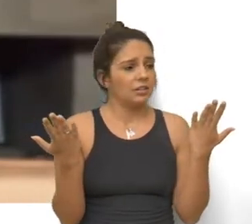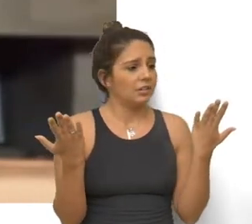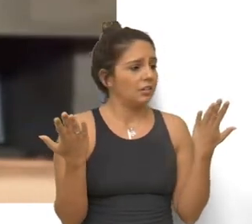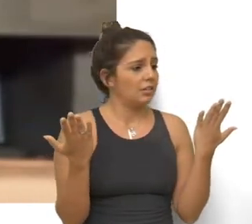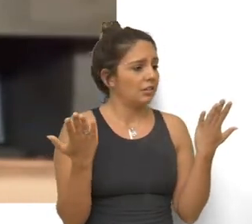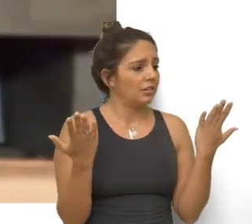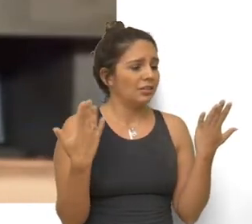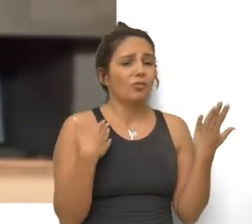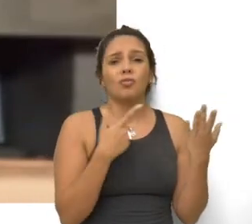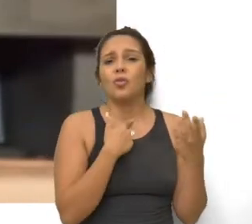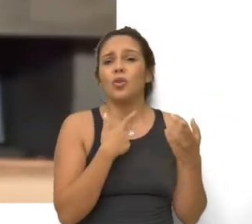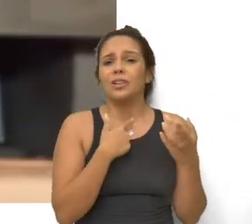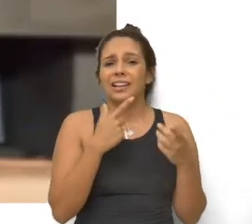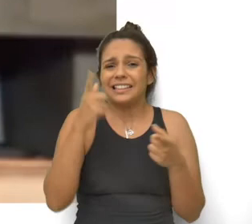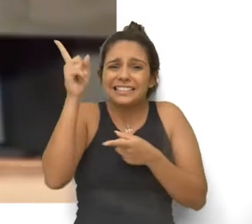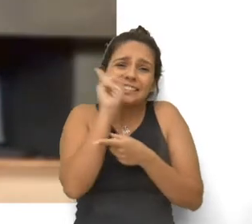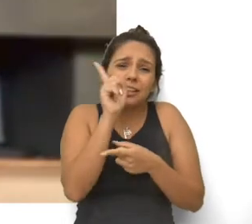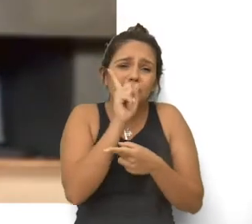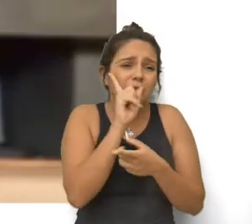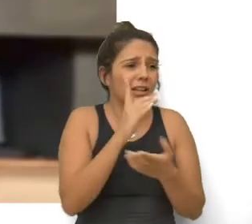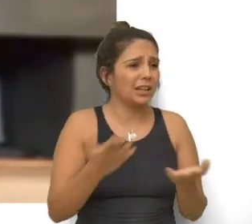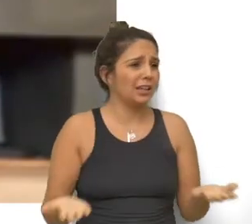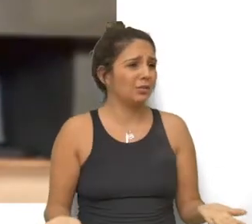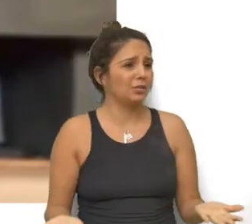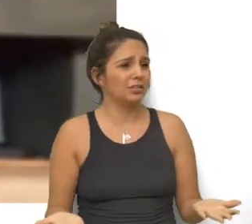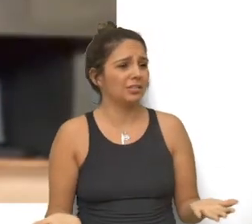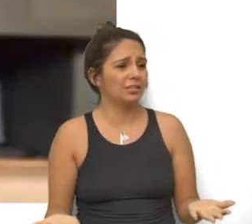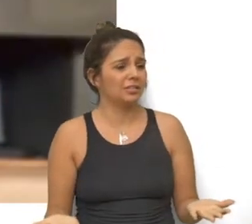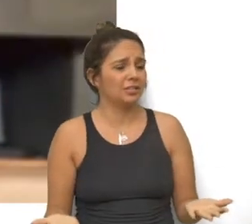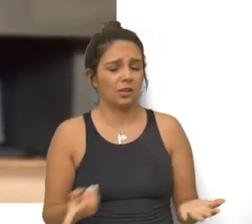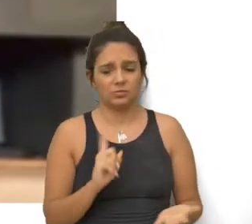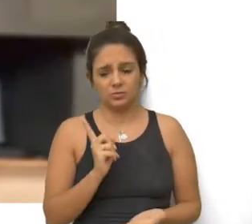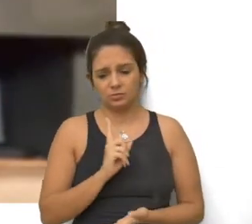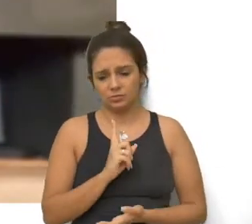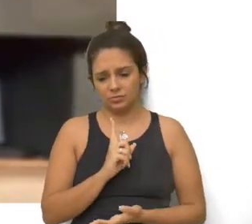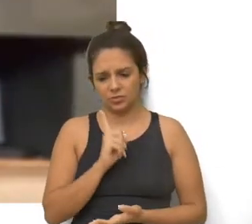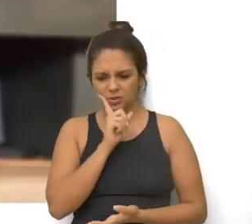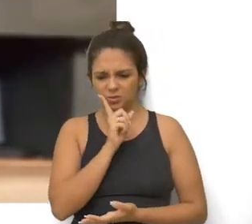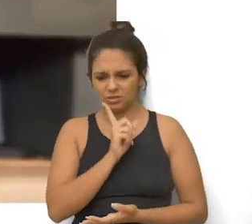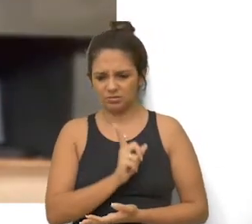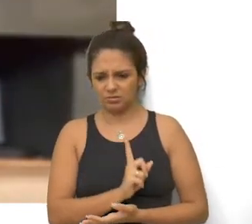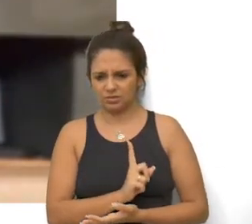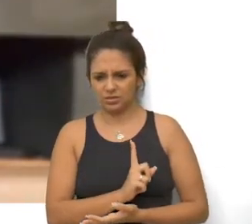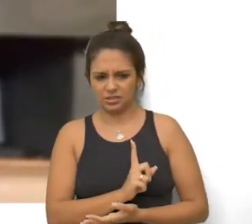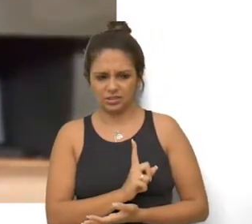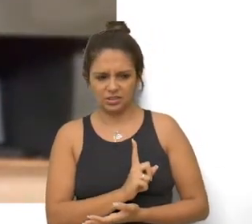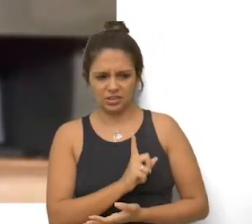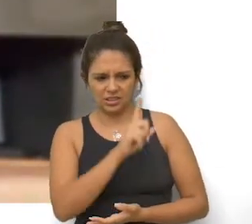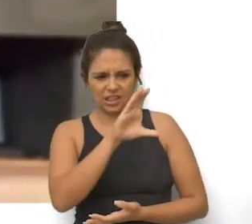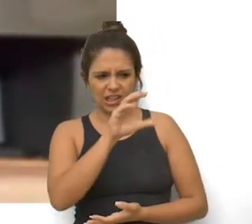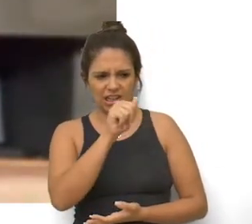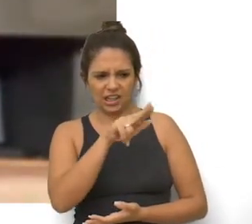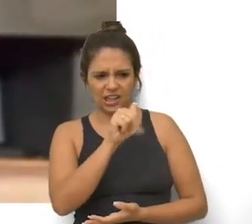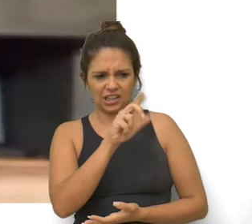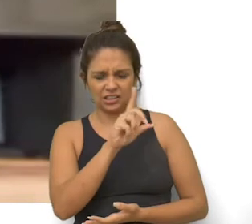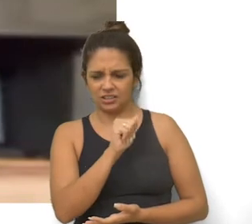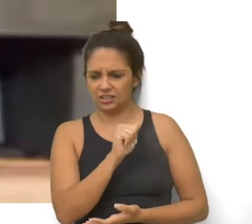Ai, eu queria tanto estar em Nova York. Não. Eu queria estar no